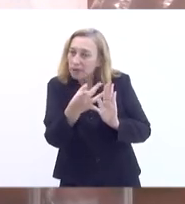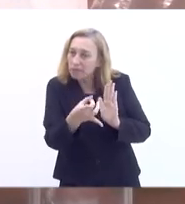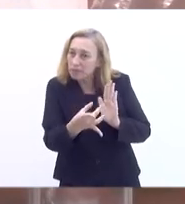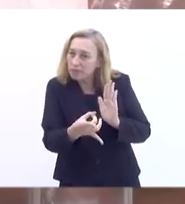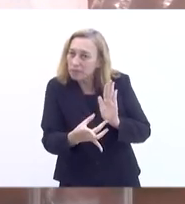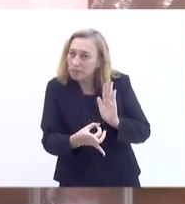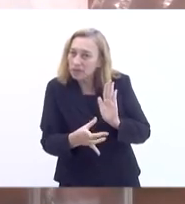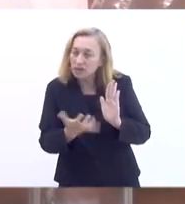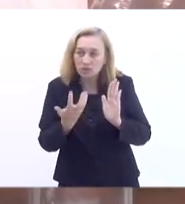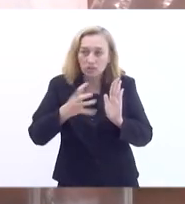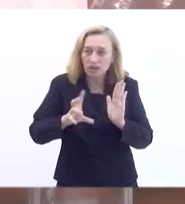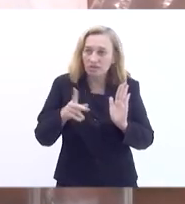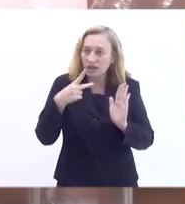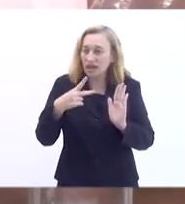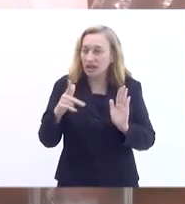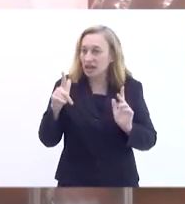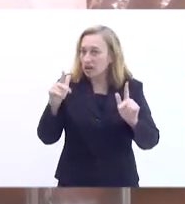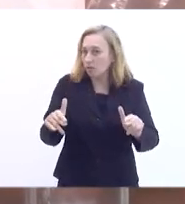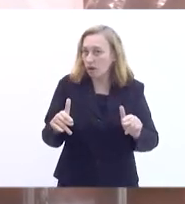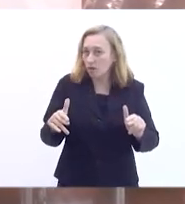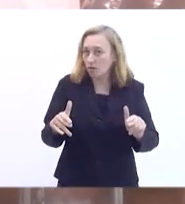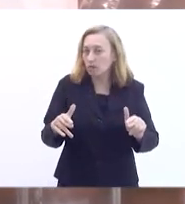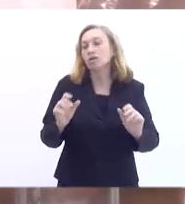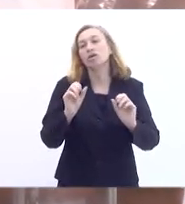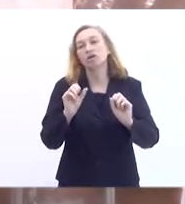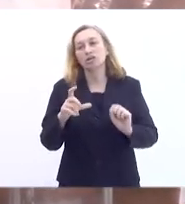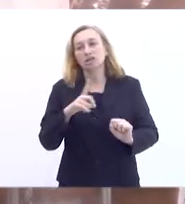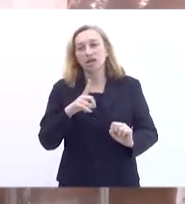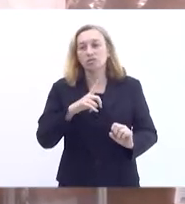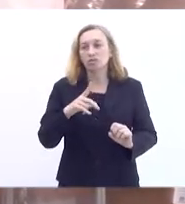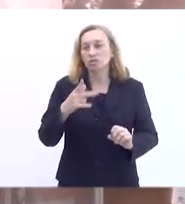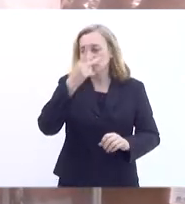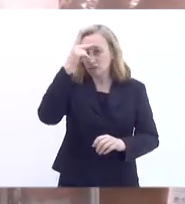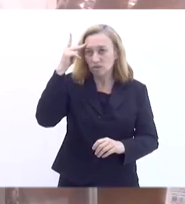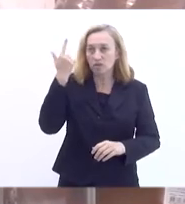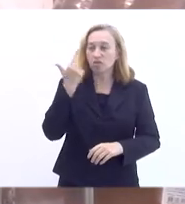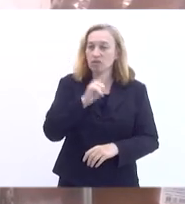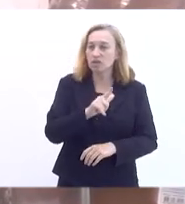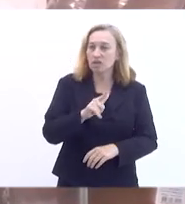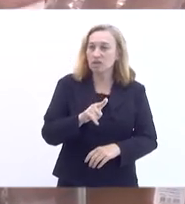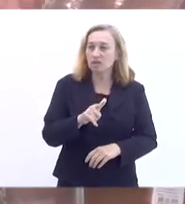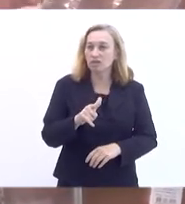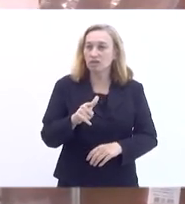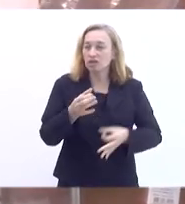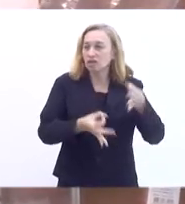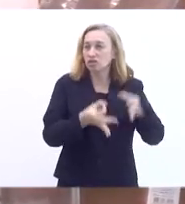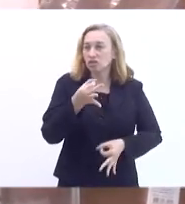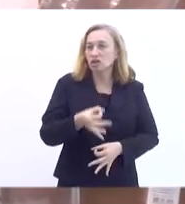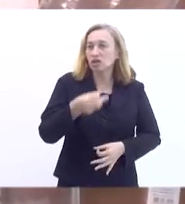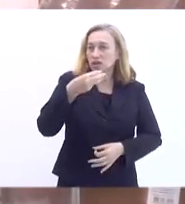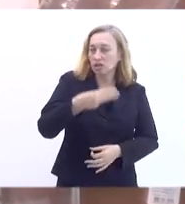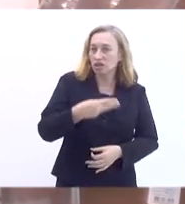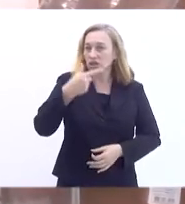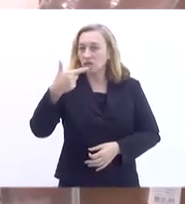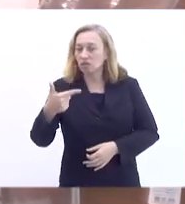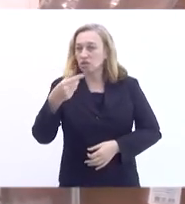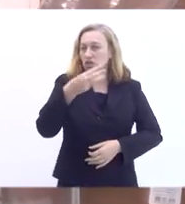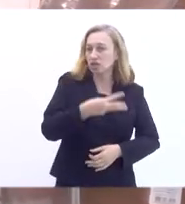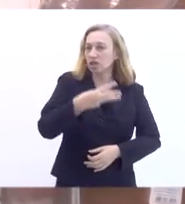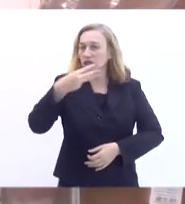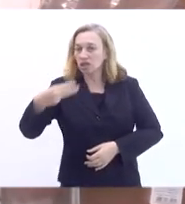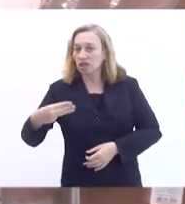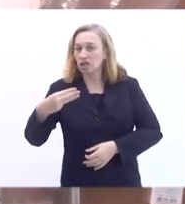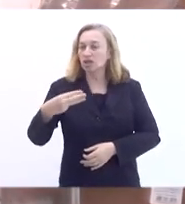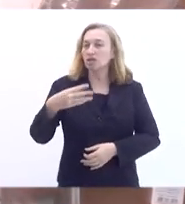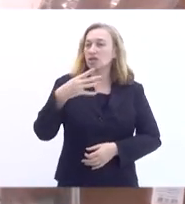fato análogo não quer dizer que precisa ser idêntico se nós temos aí candidato que ganharam na justiça com 32 33 temos o caso do história